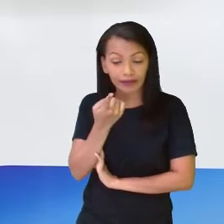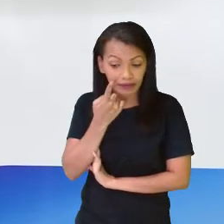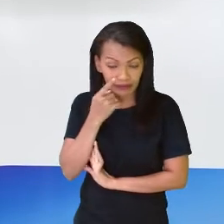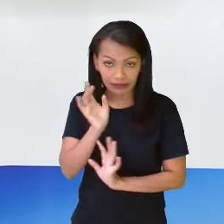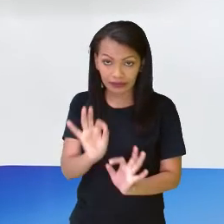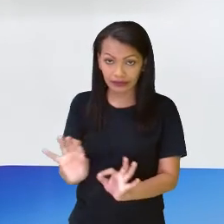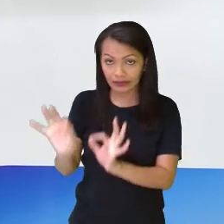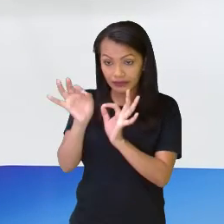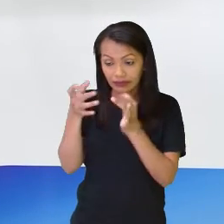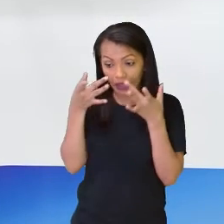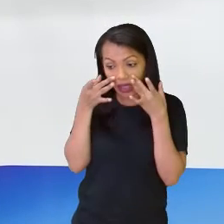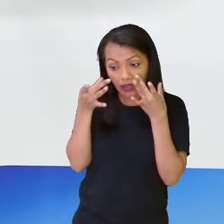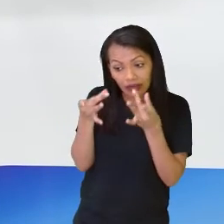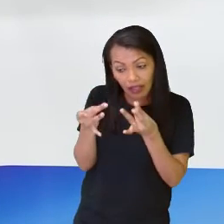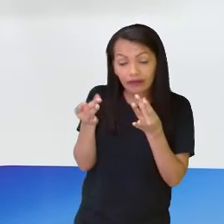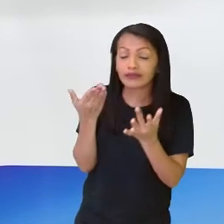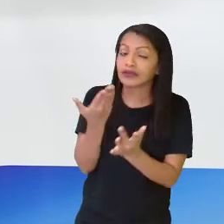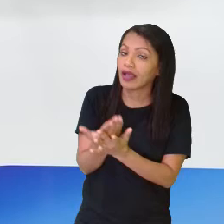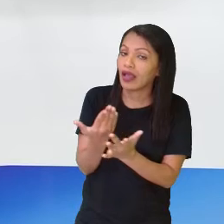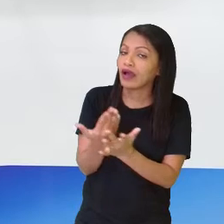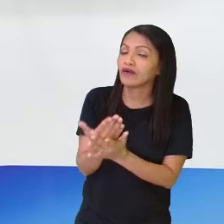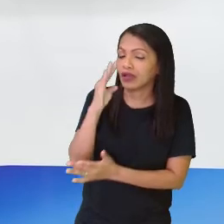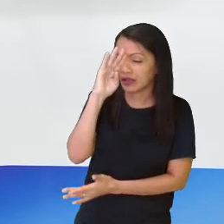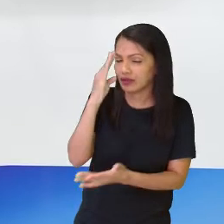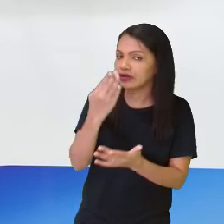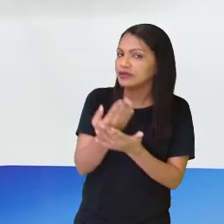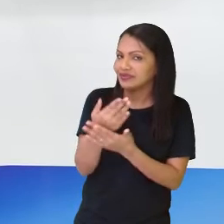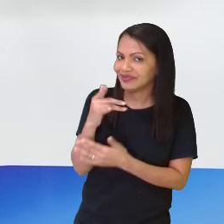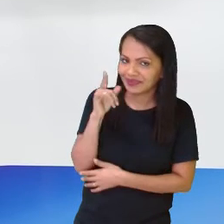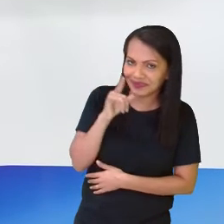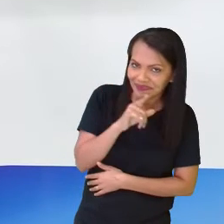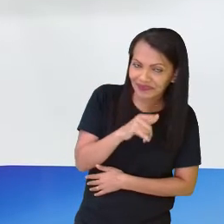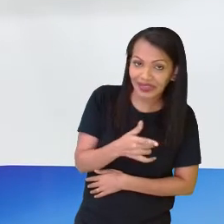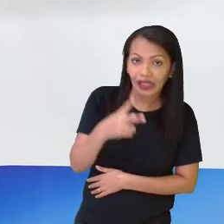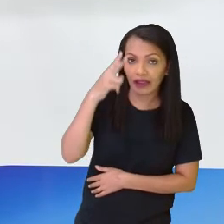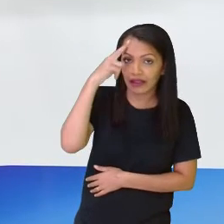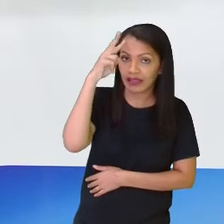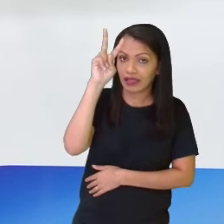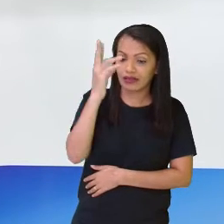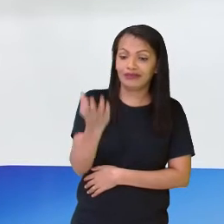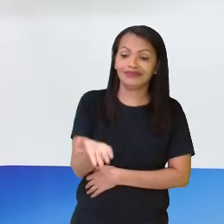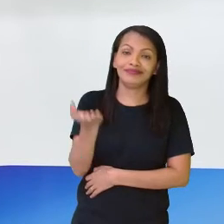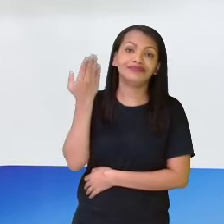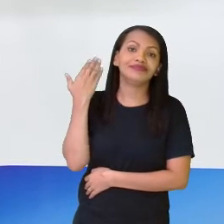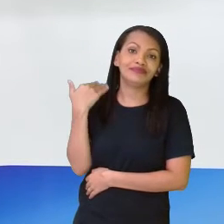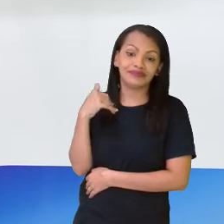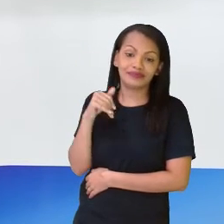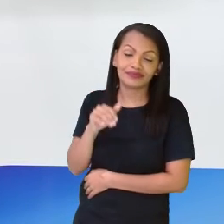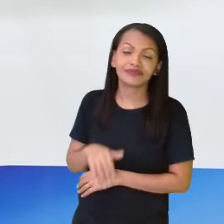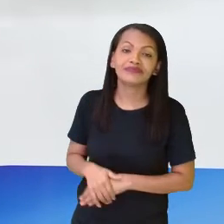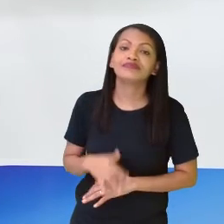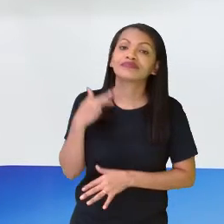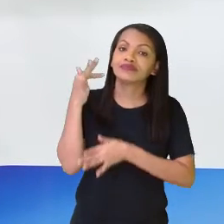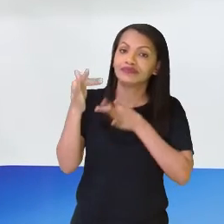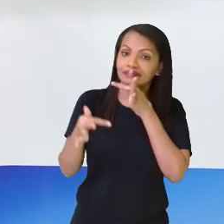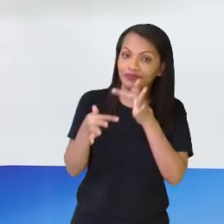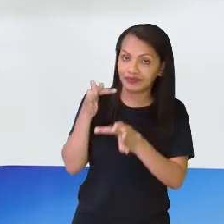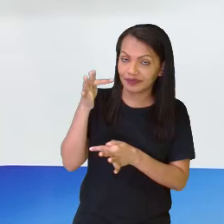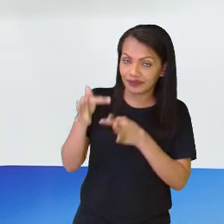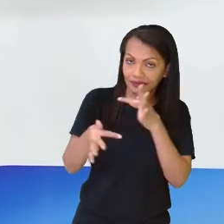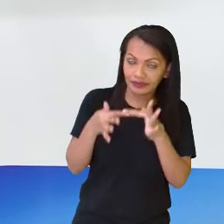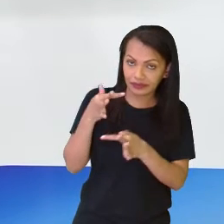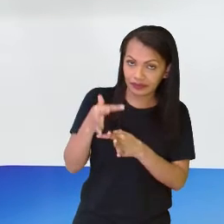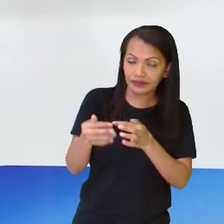eu acredito que vão acertar. Lembram que lá no início da aula a gente trabalhou um pouquinho sobre fábulas, lá dentro do gênero